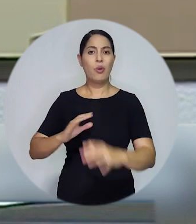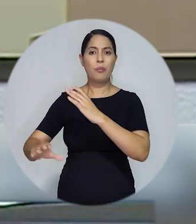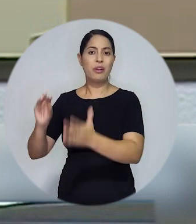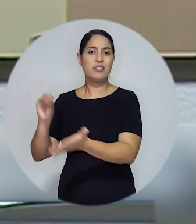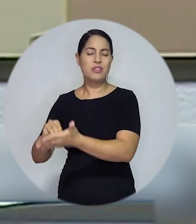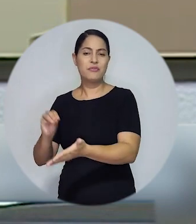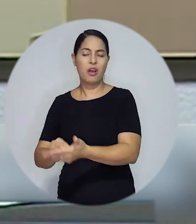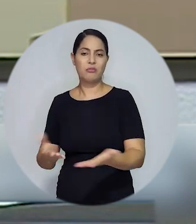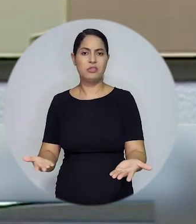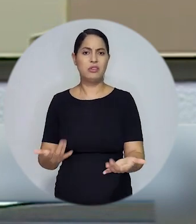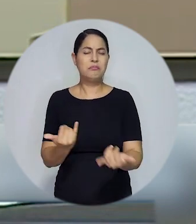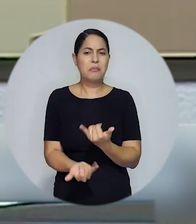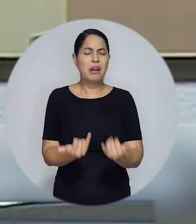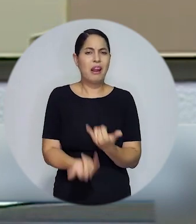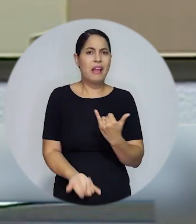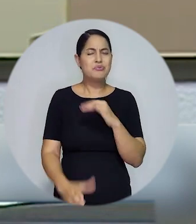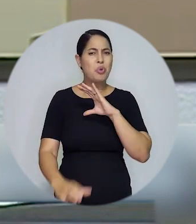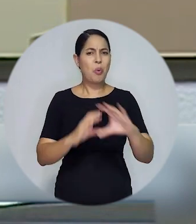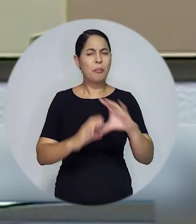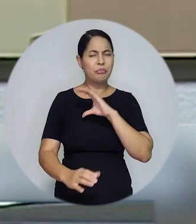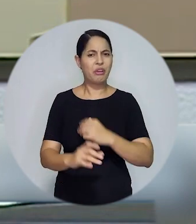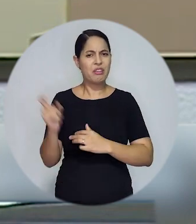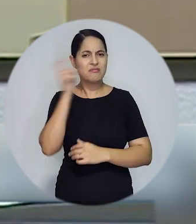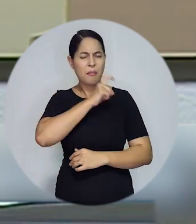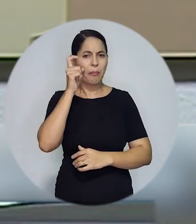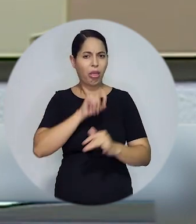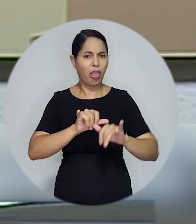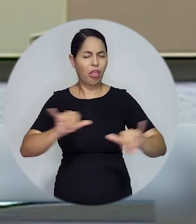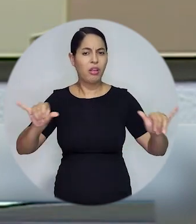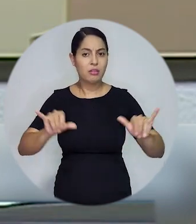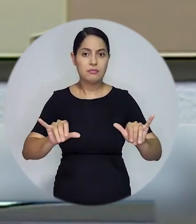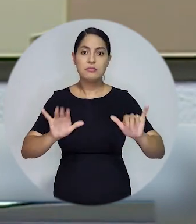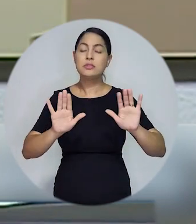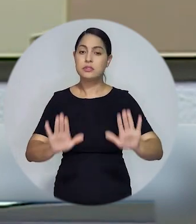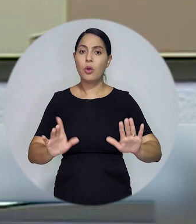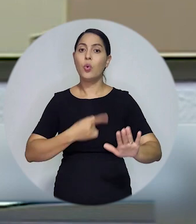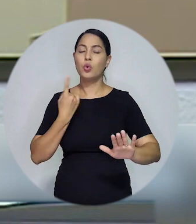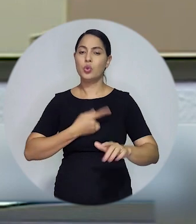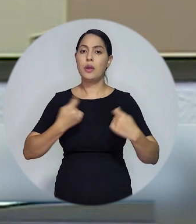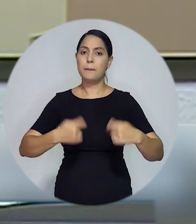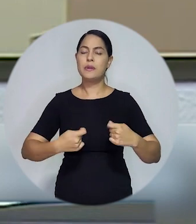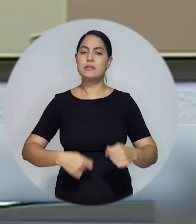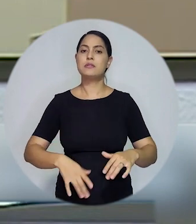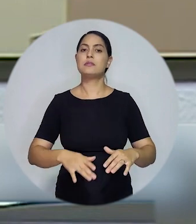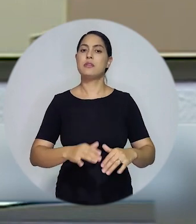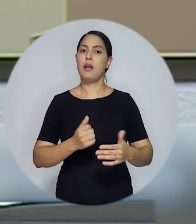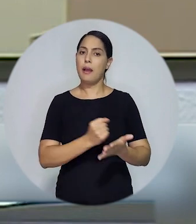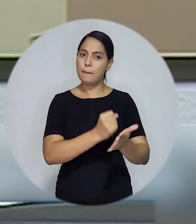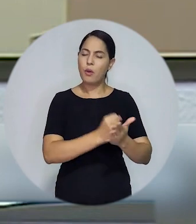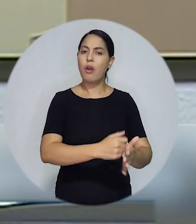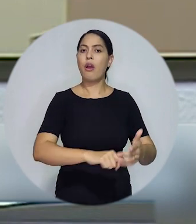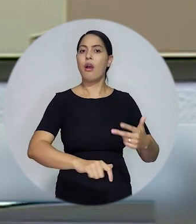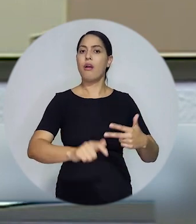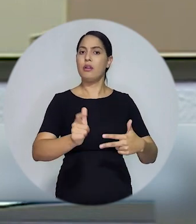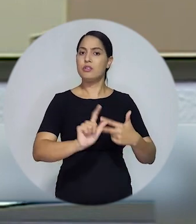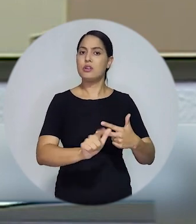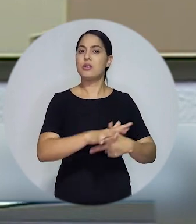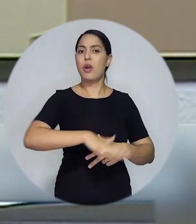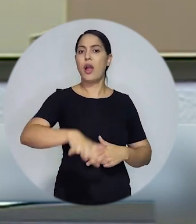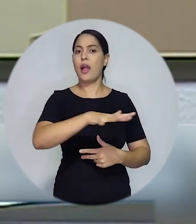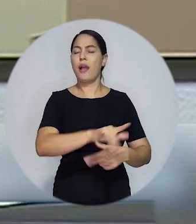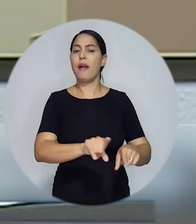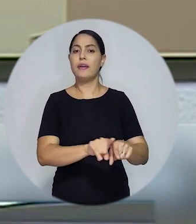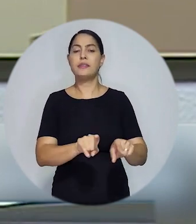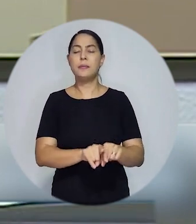pela falta de comunicação, dividido pela comunicação mentirosa. Então, compete a nós colaborar com os